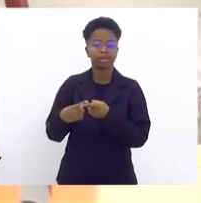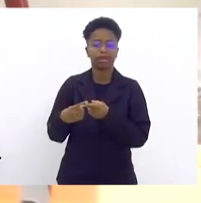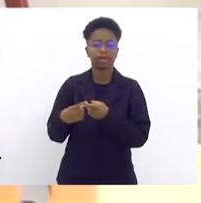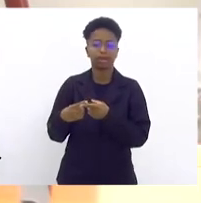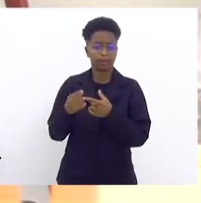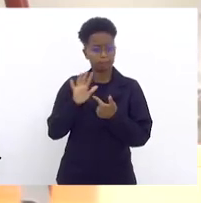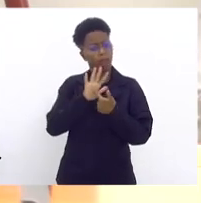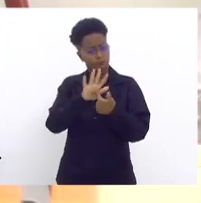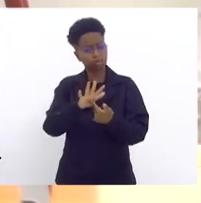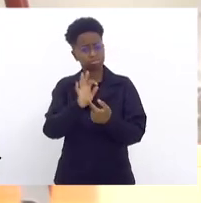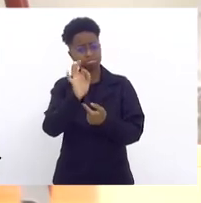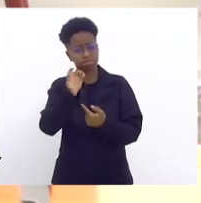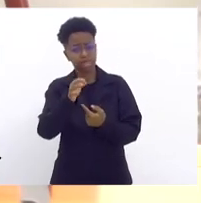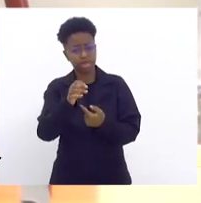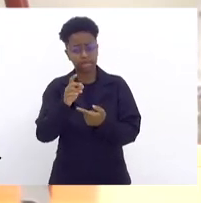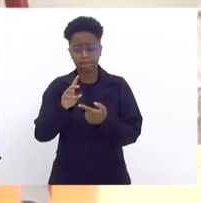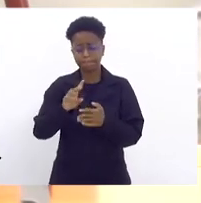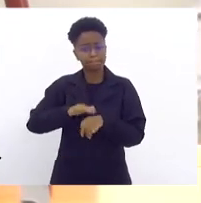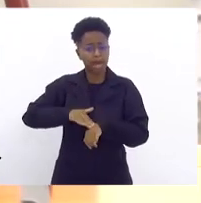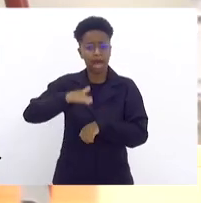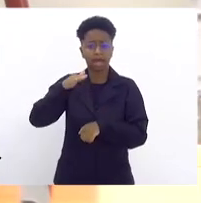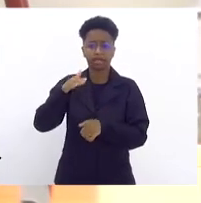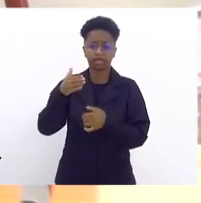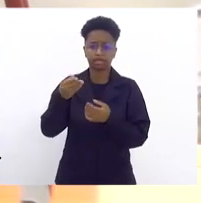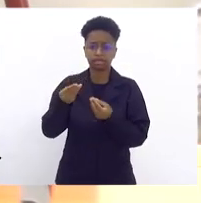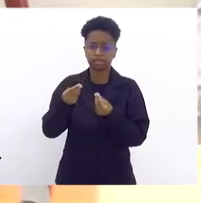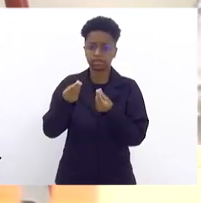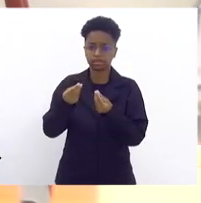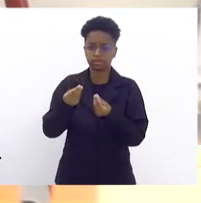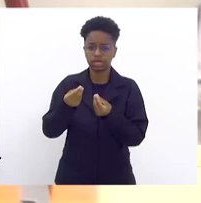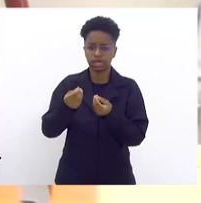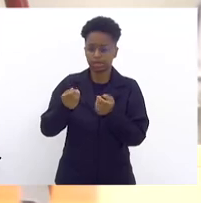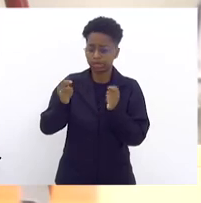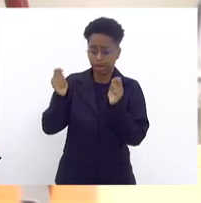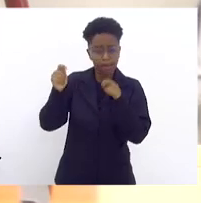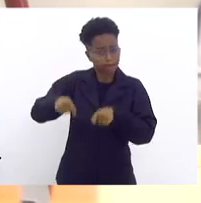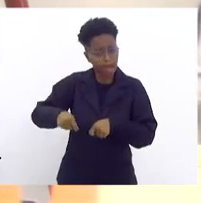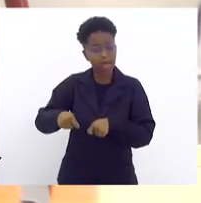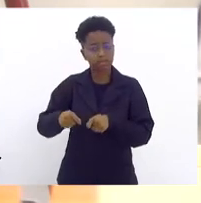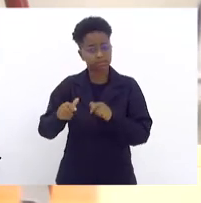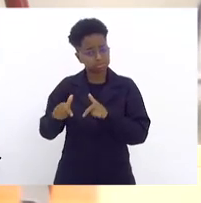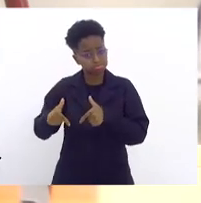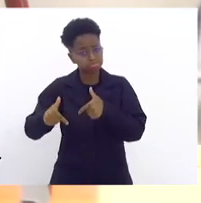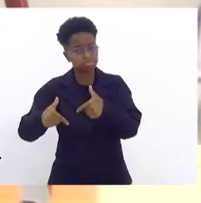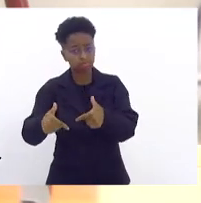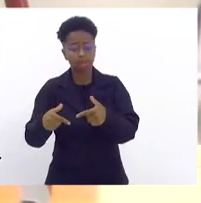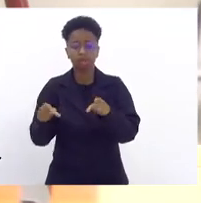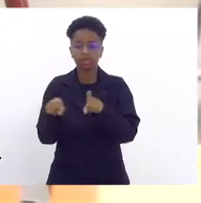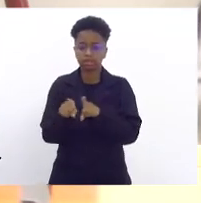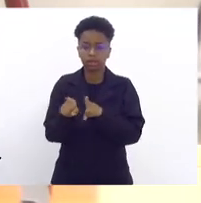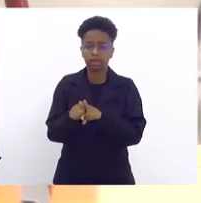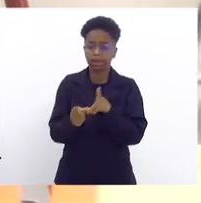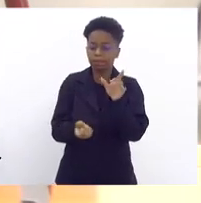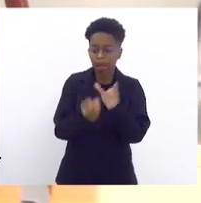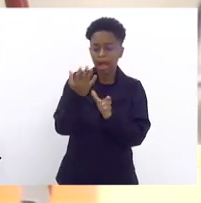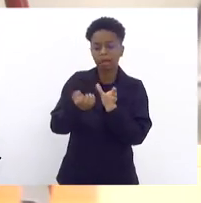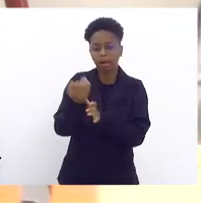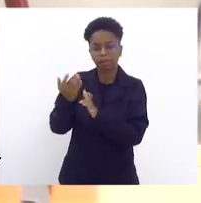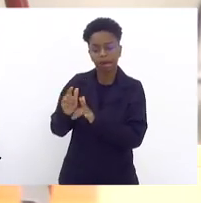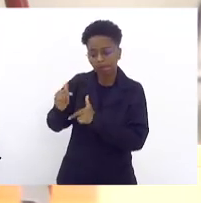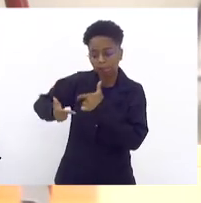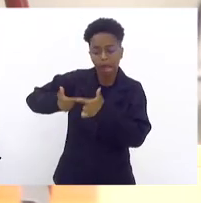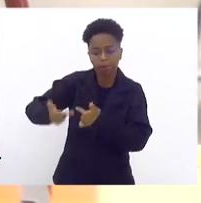e mostram isso que são cada vez mais eficazes e são produtivas